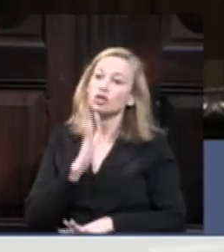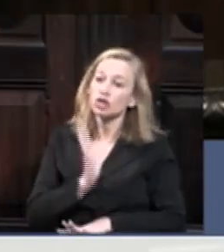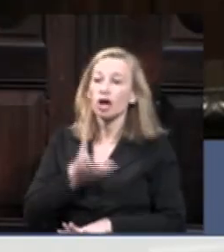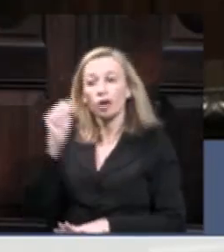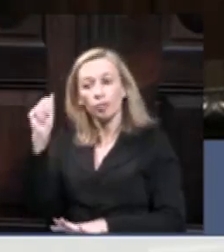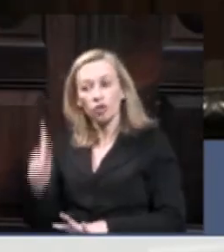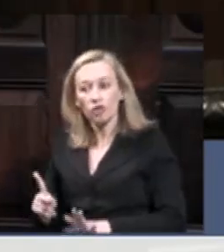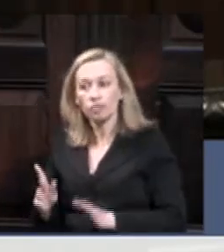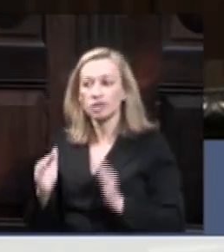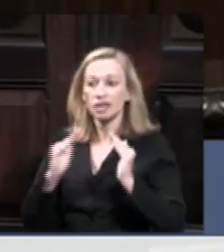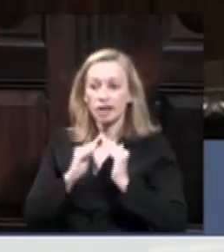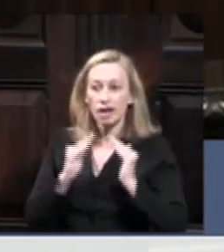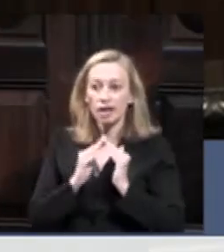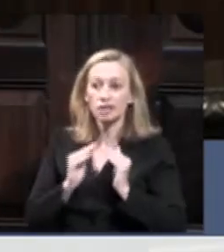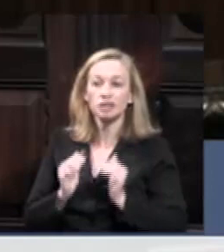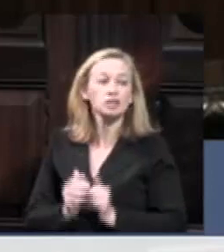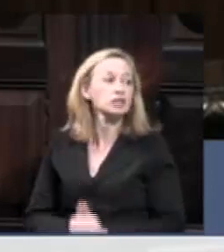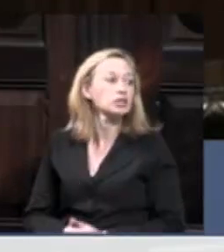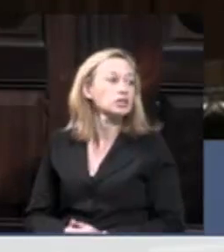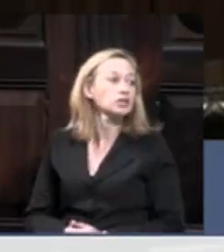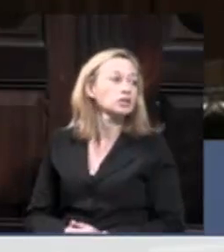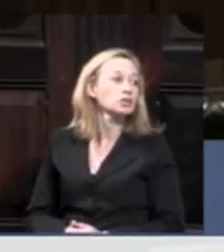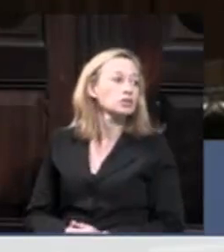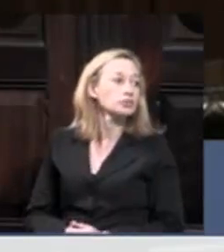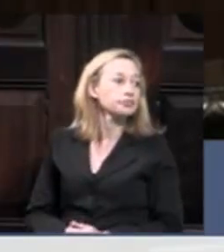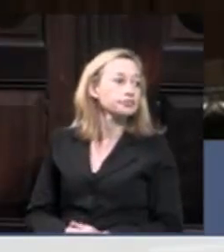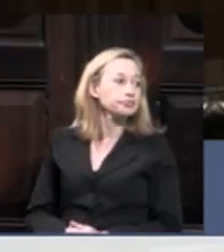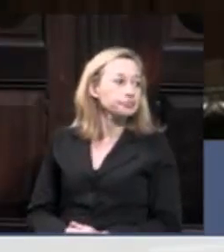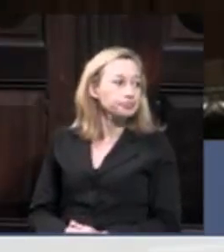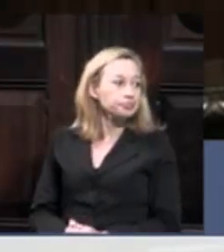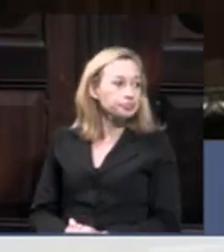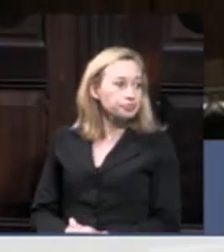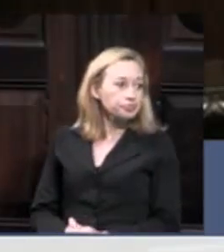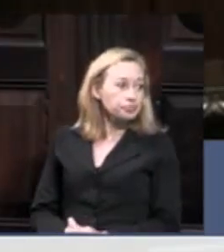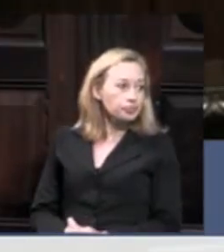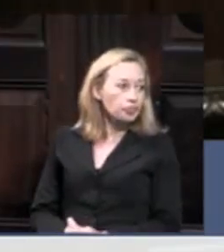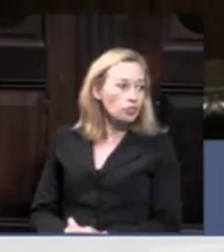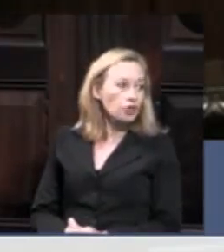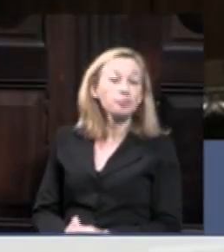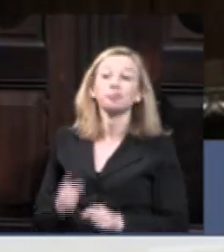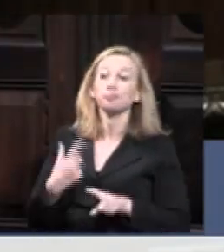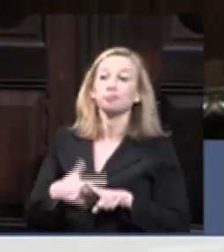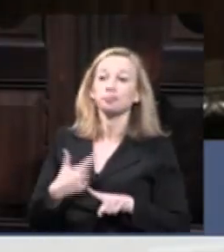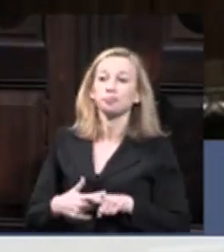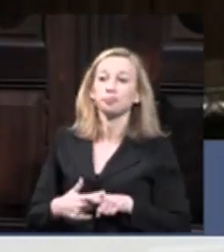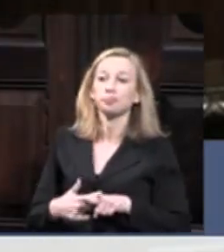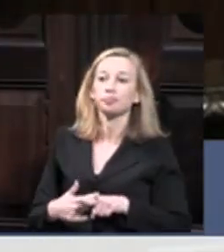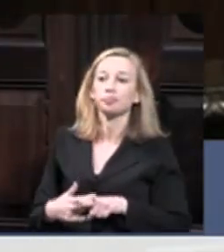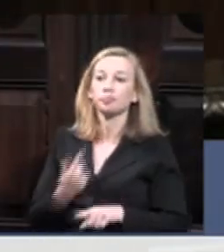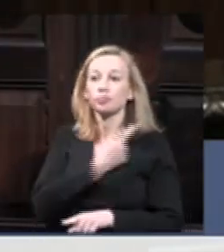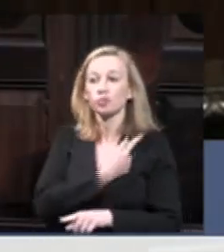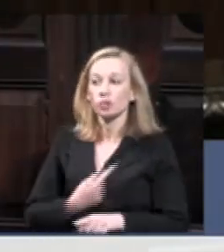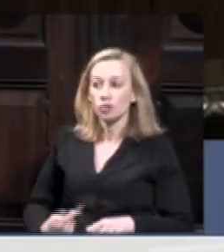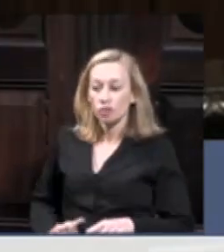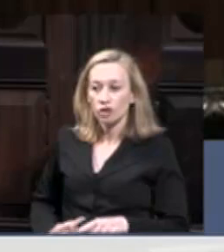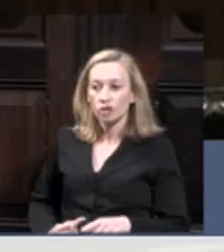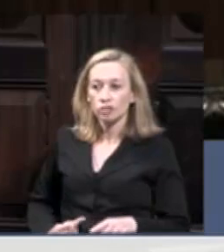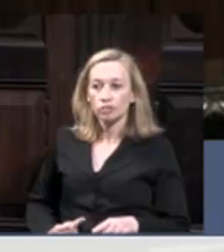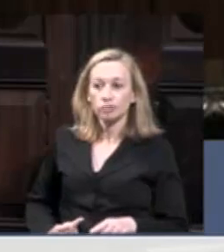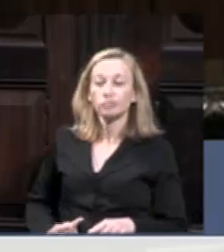casa, pura e simplesmente porque o governo do Estado, o desgoverno